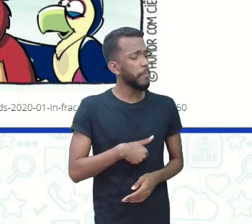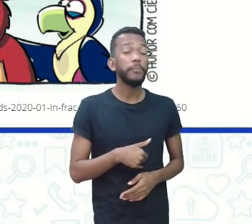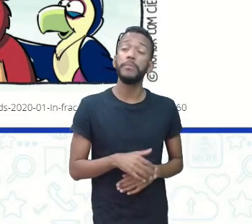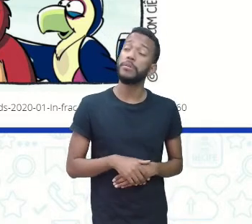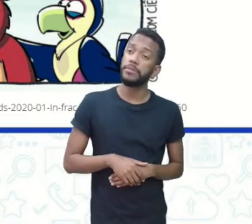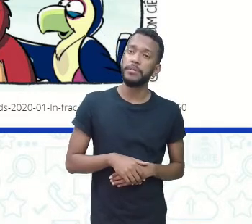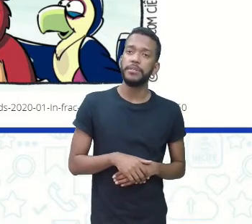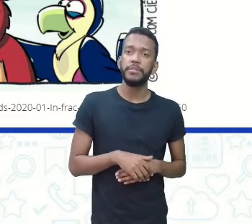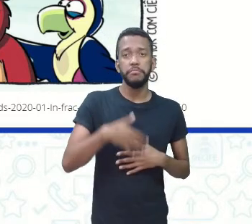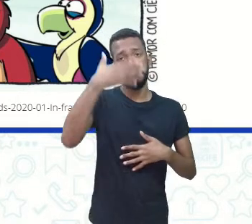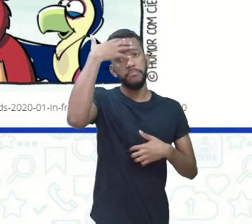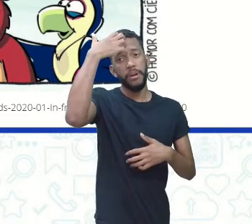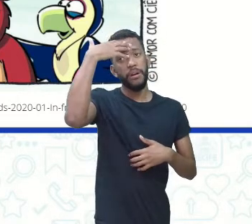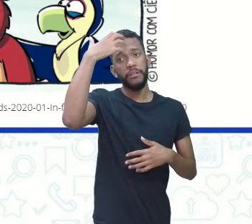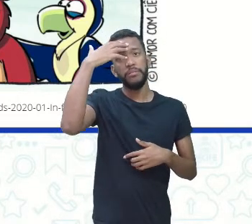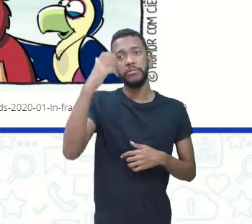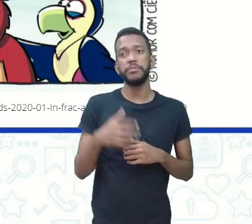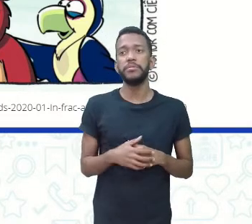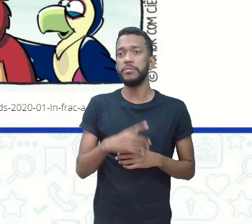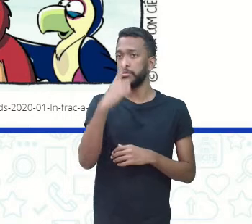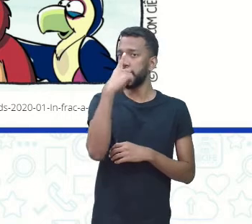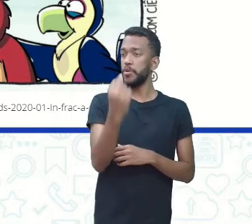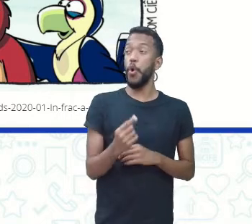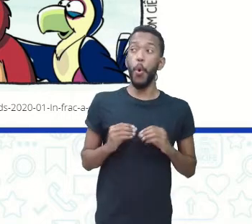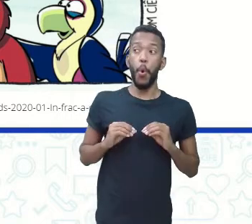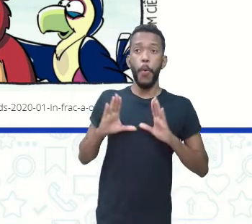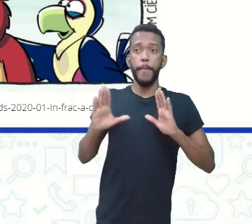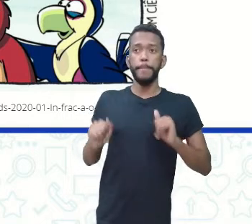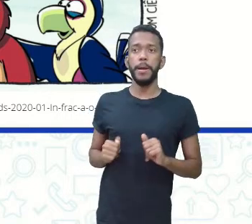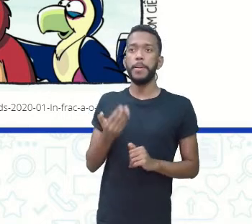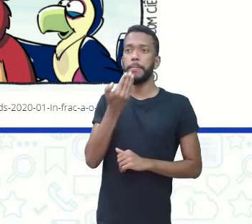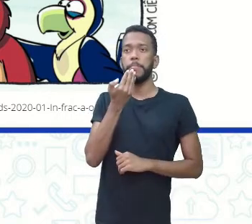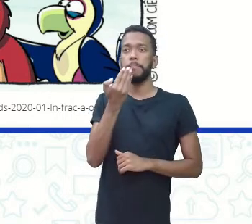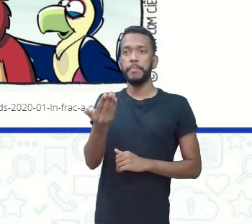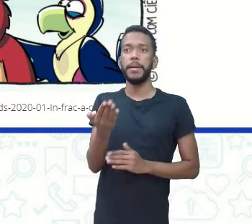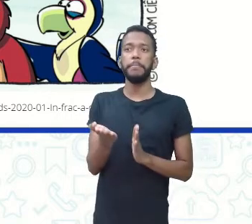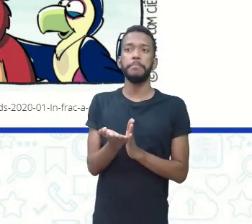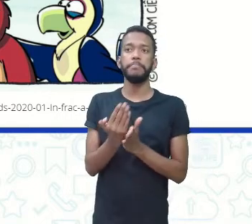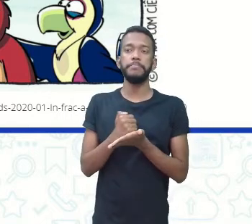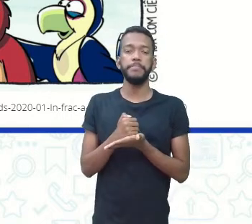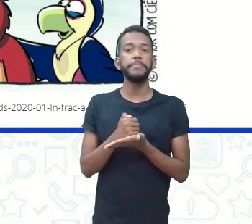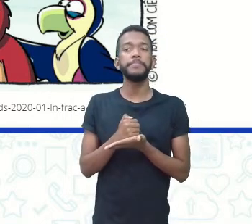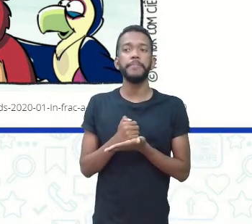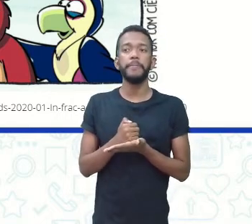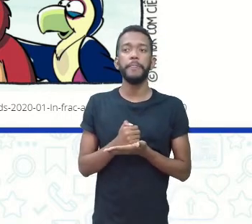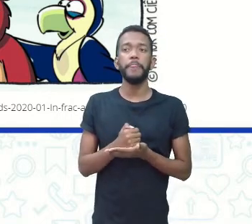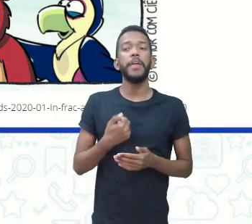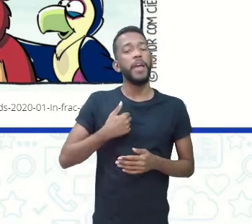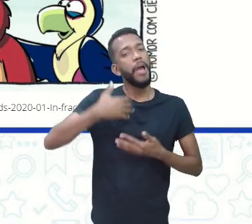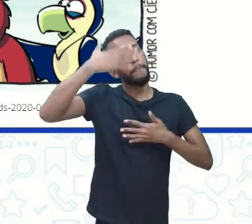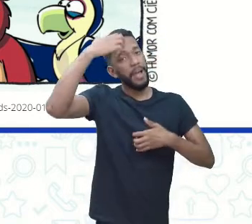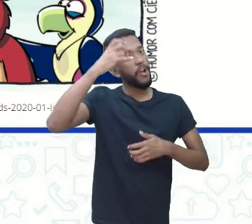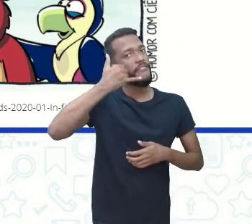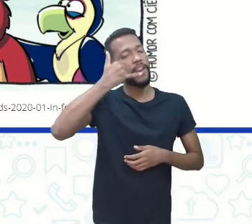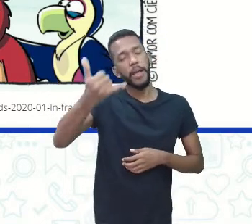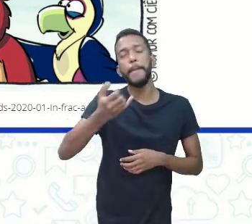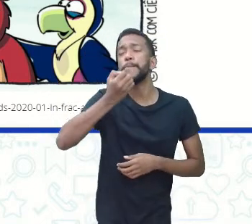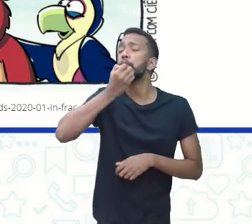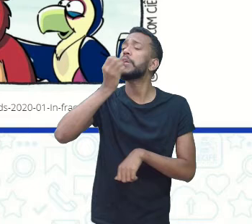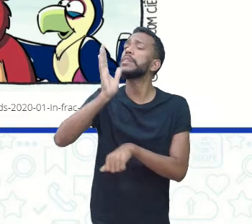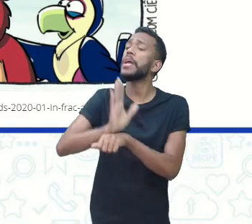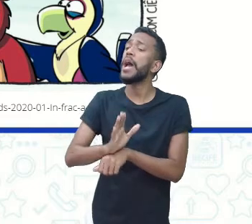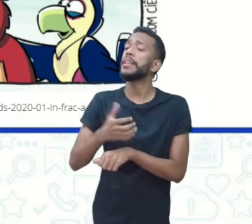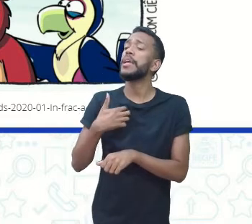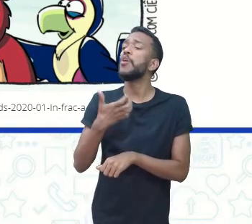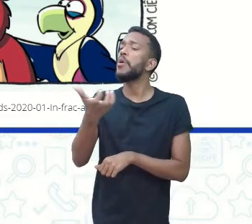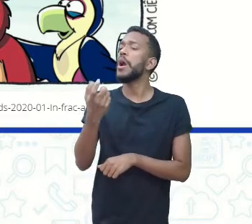diz o macaquinho, né? O tucano responde, opa, pede uma pizza. Aí o macaquinho vai ligar. Boa tarde,